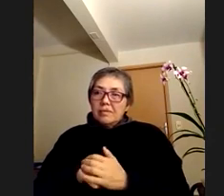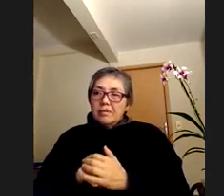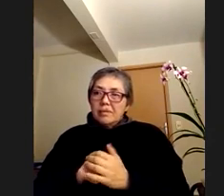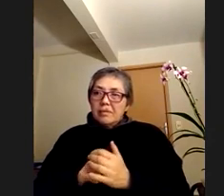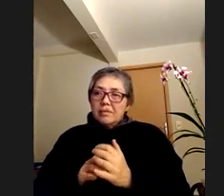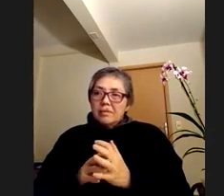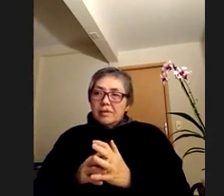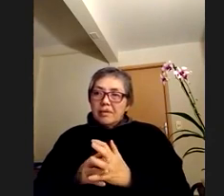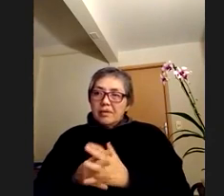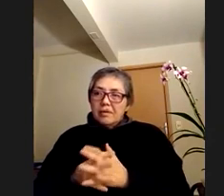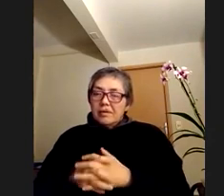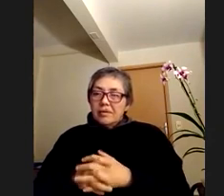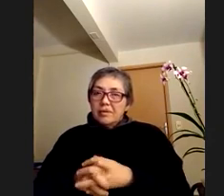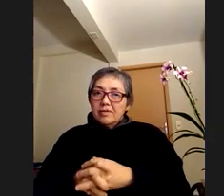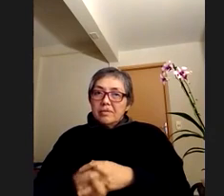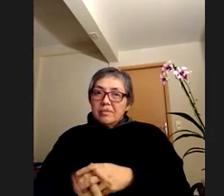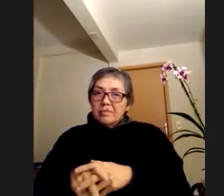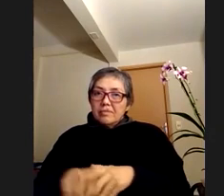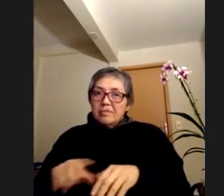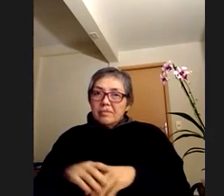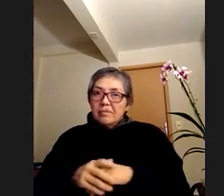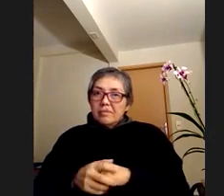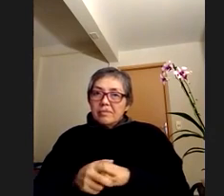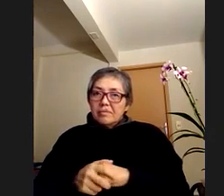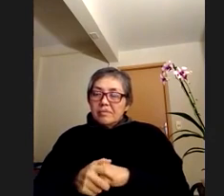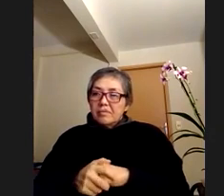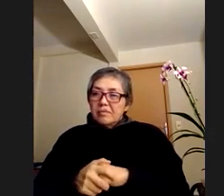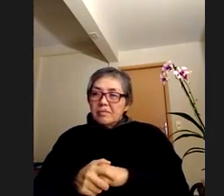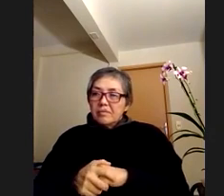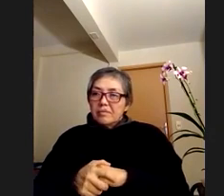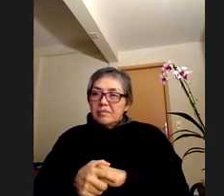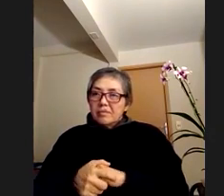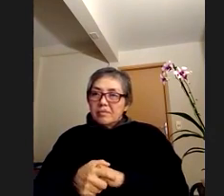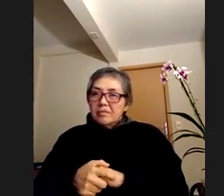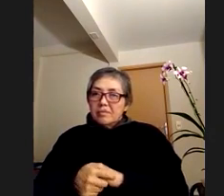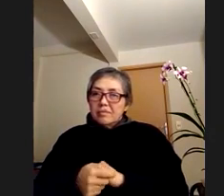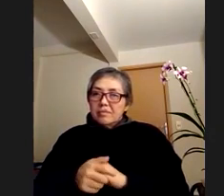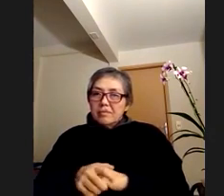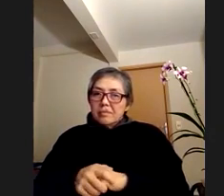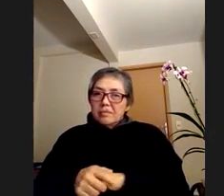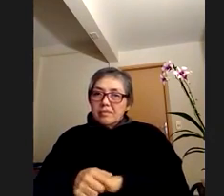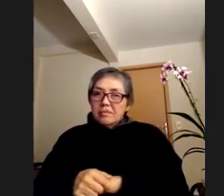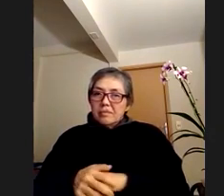horas? Porque aí nós temos ainda o tempo de considerações, etc. É possível para você, Paula?